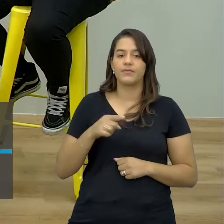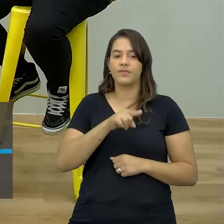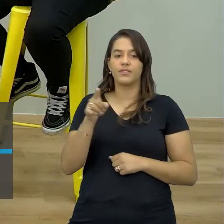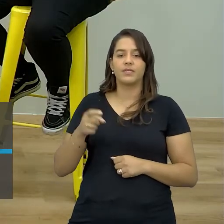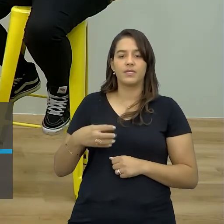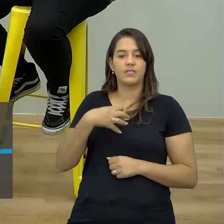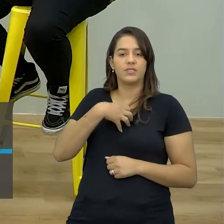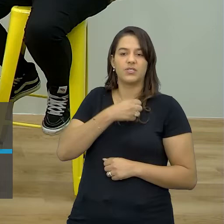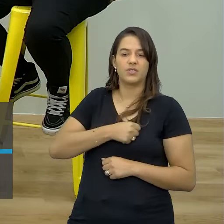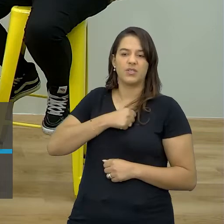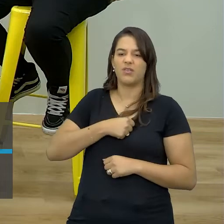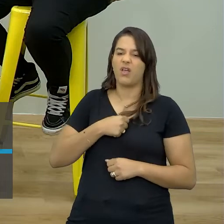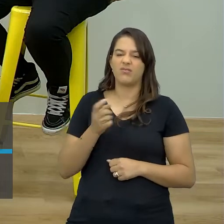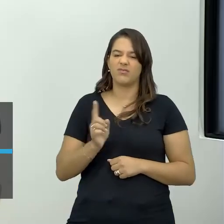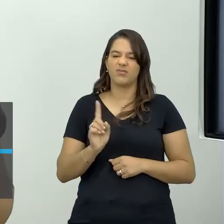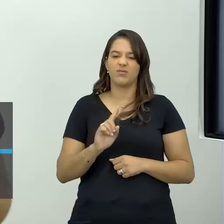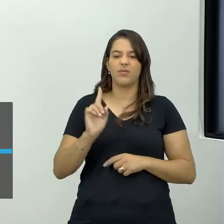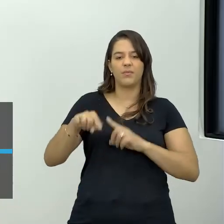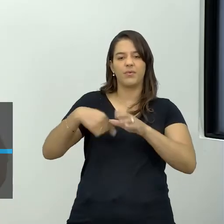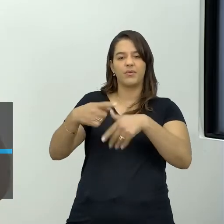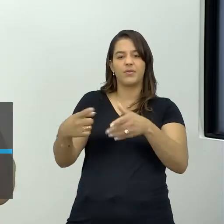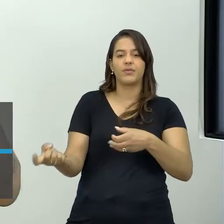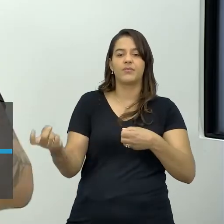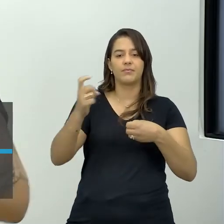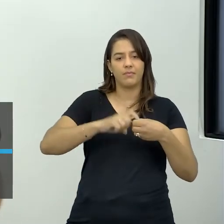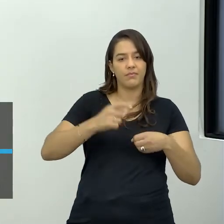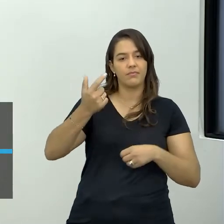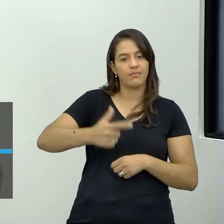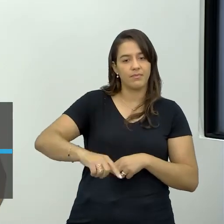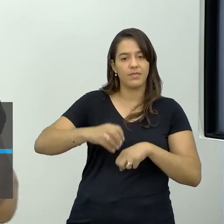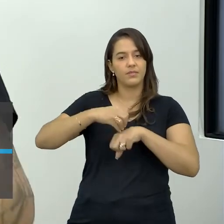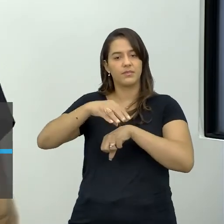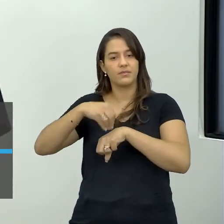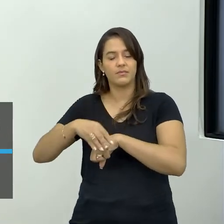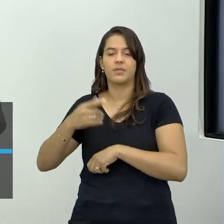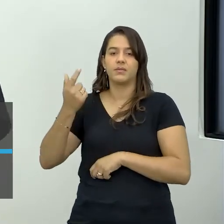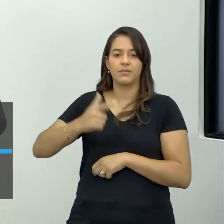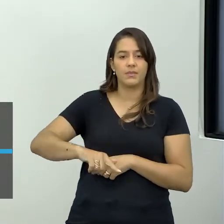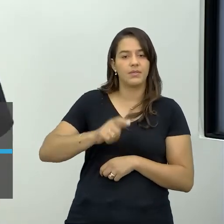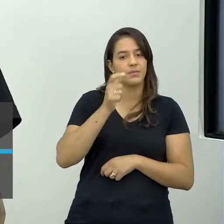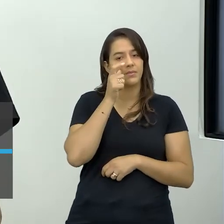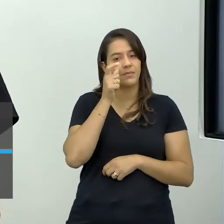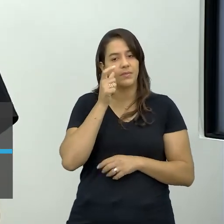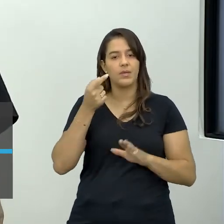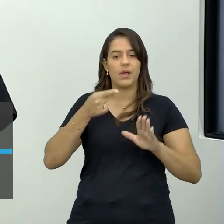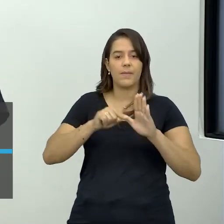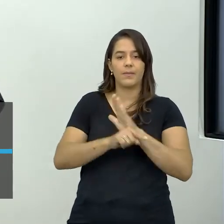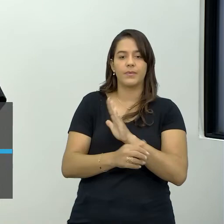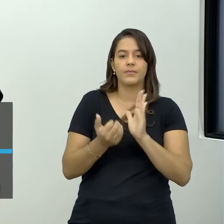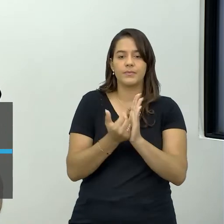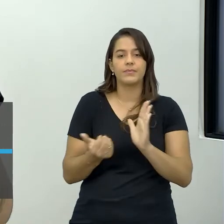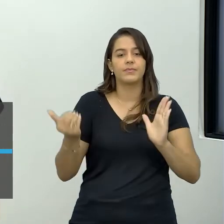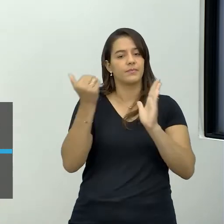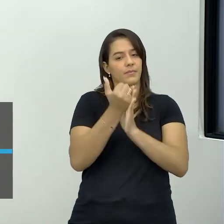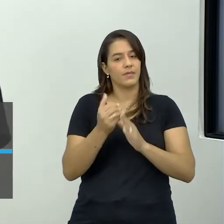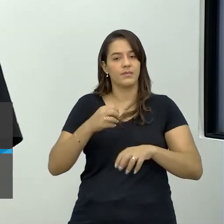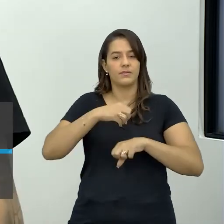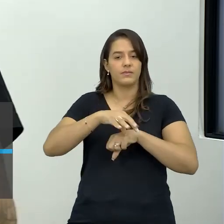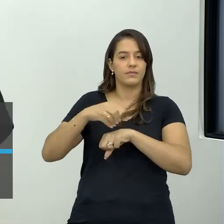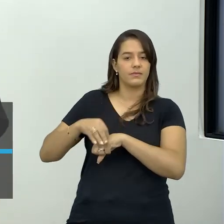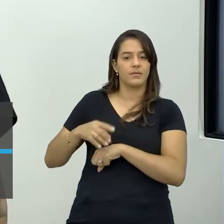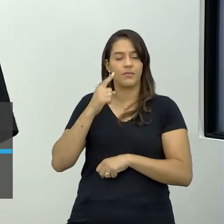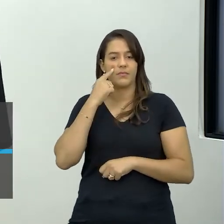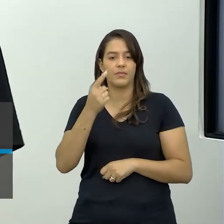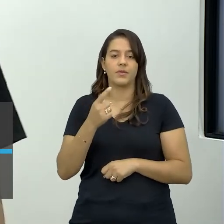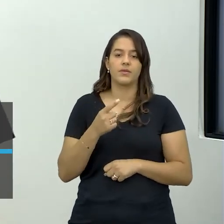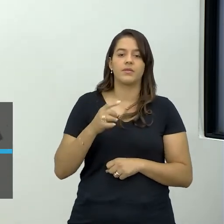né? Não vai. Porque daqui a pouco a gente já tá aqui dando mais spoiler, falando mais do que a gente vai ver, um pouco mais até aprofundado, cada vez mais spoiler, ver diretamente o que a gente